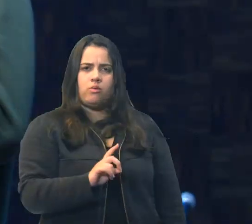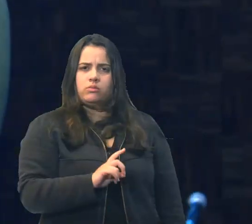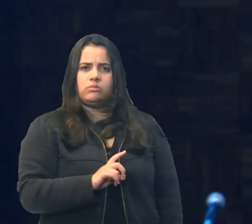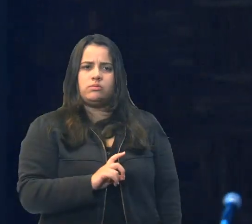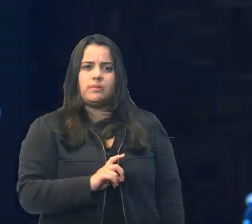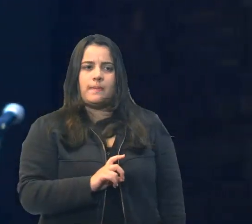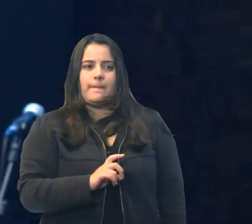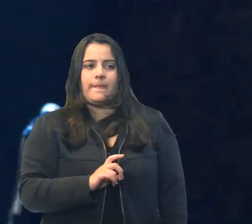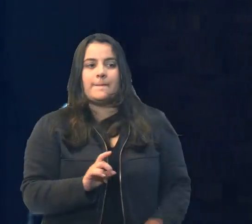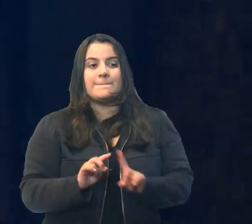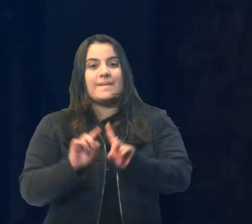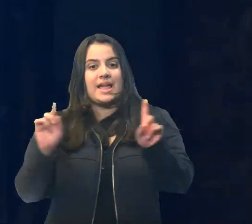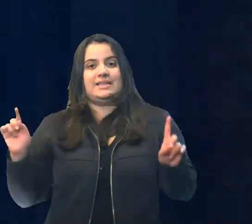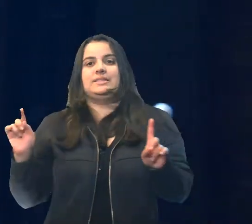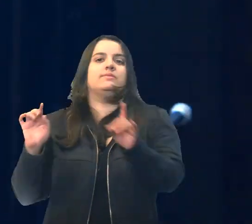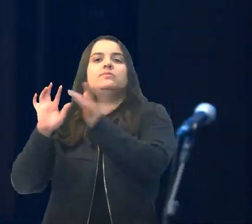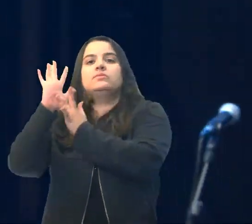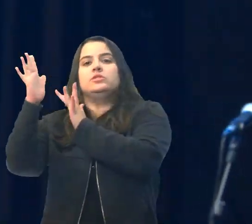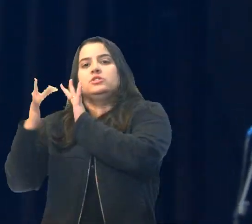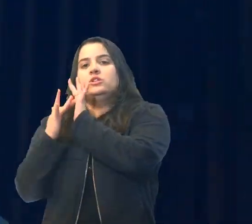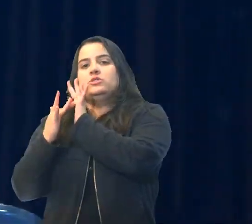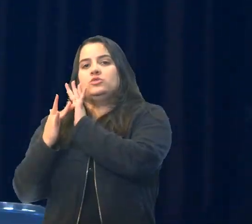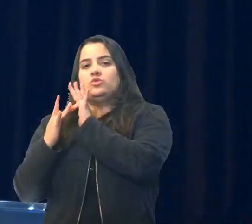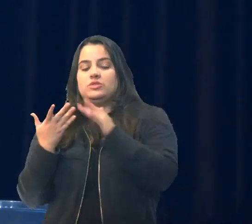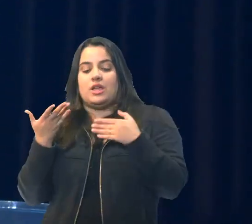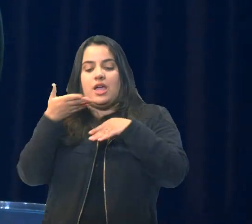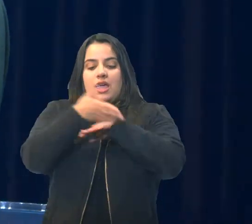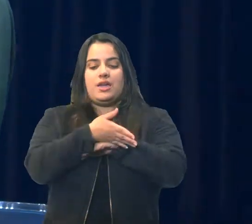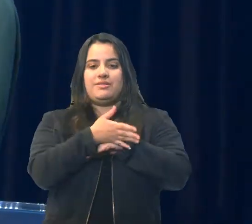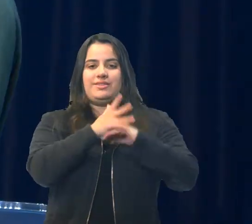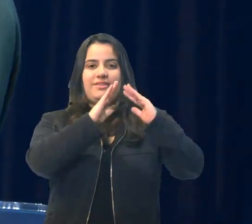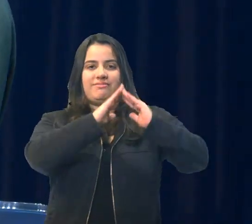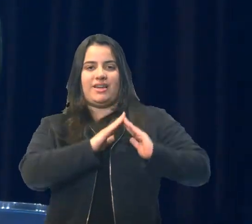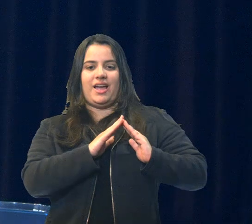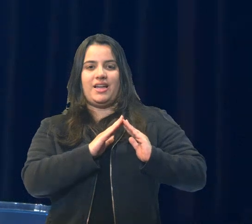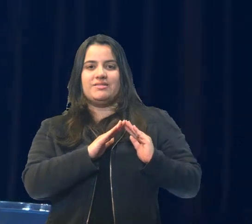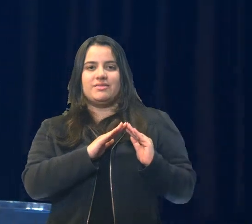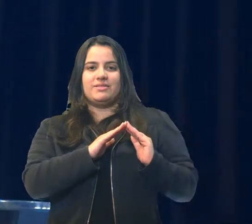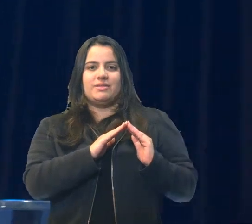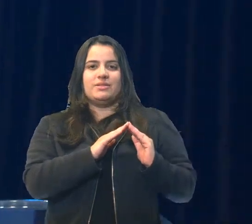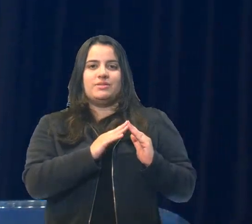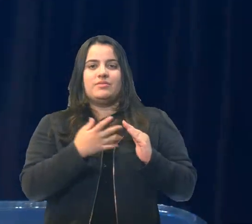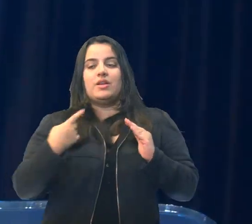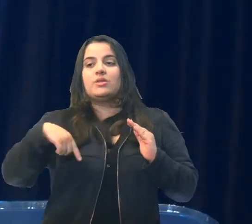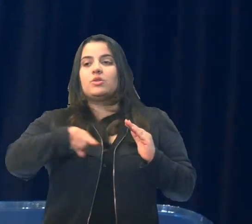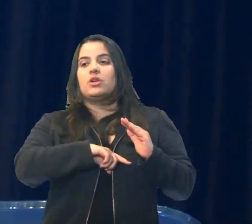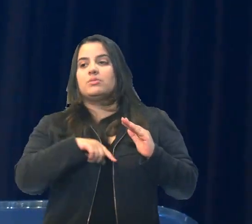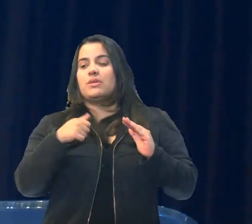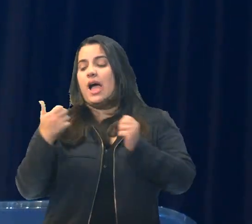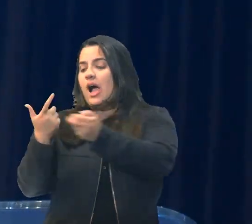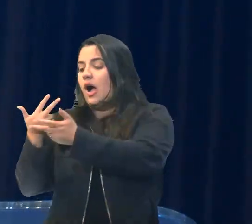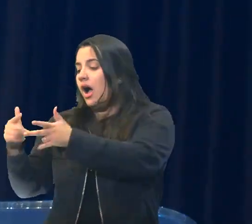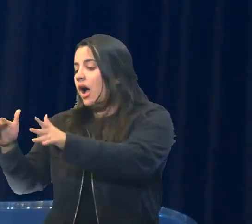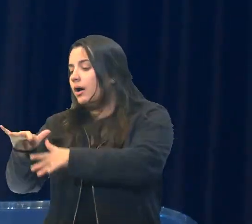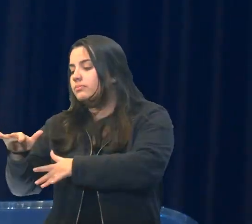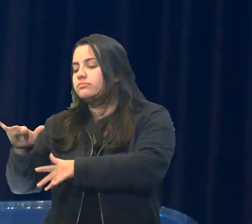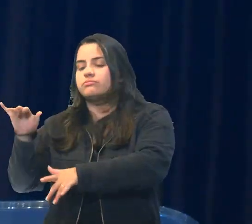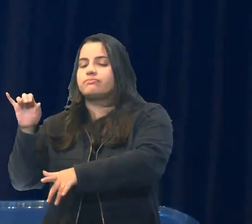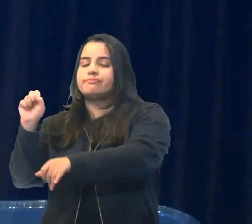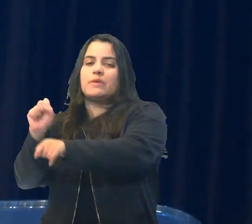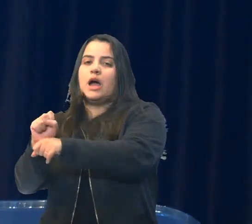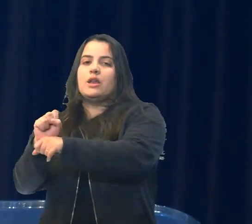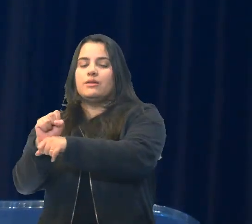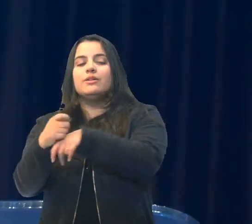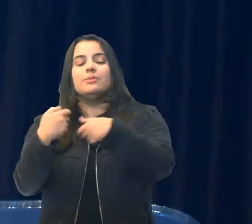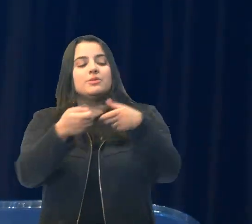mas quando Jesus entra na nossa casa, a gente tem que parar tudo o que está fazendo para receber